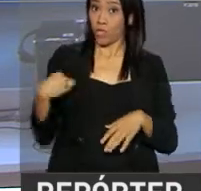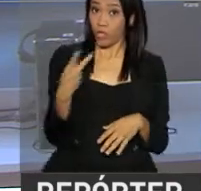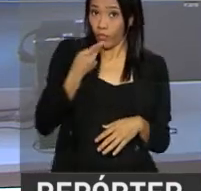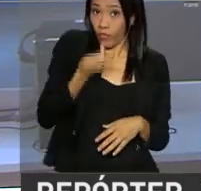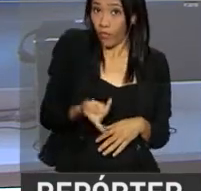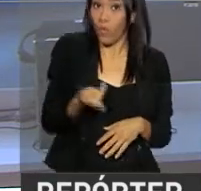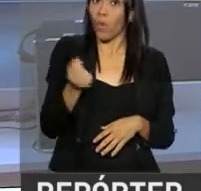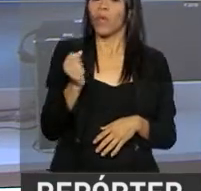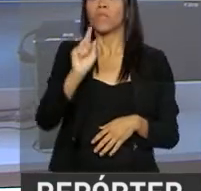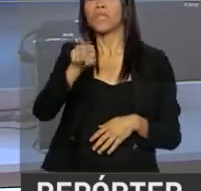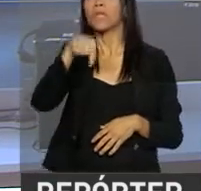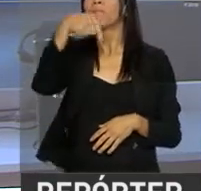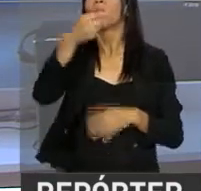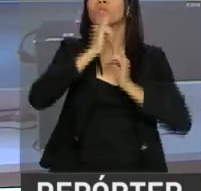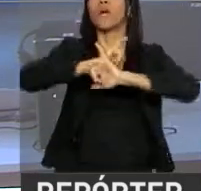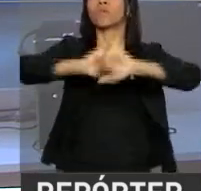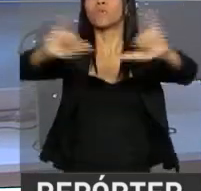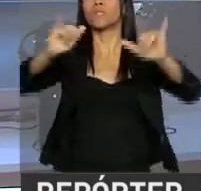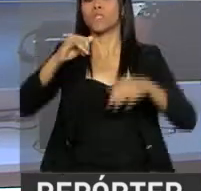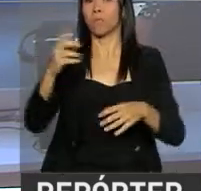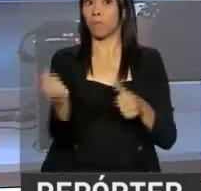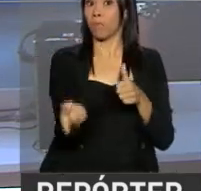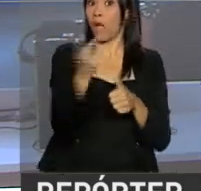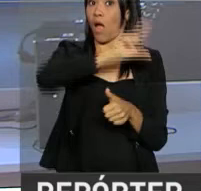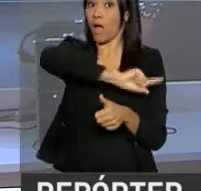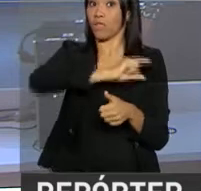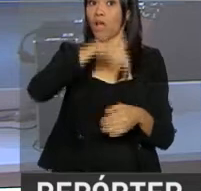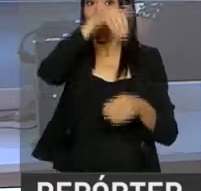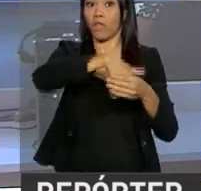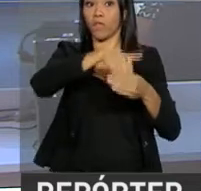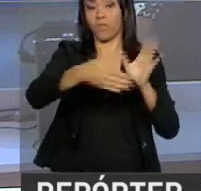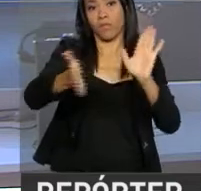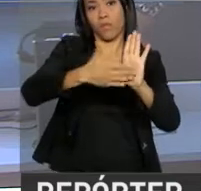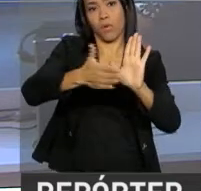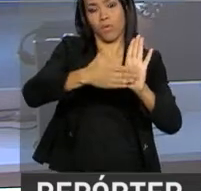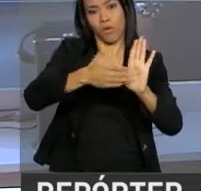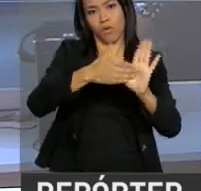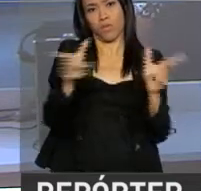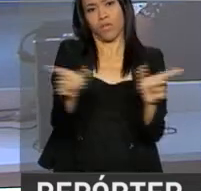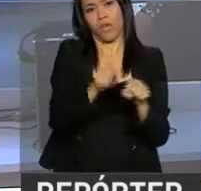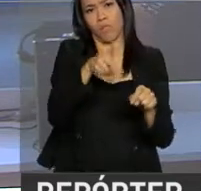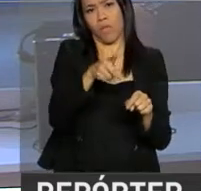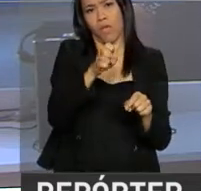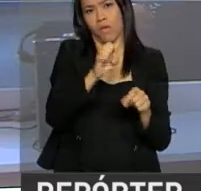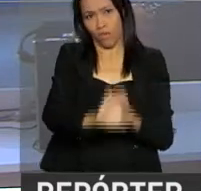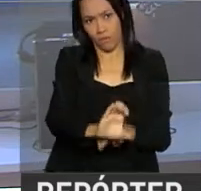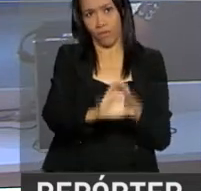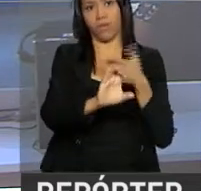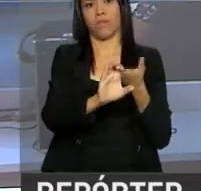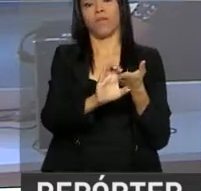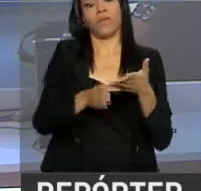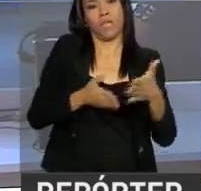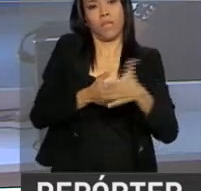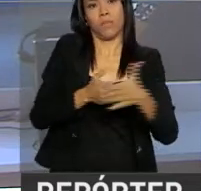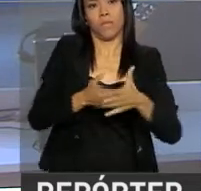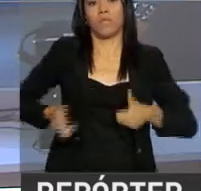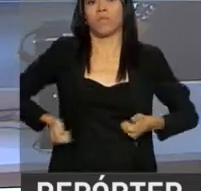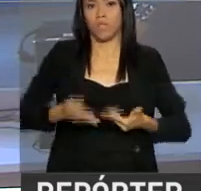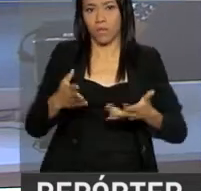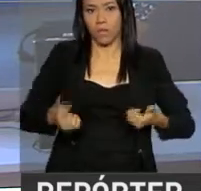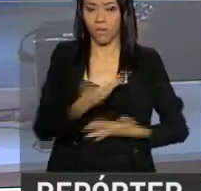feito após a aprovação em segundo turno da proposta de emenda à constituição que limita o crescimento dos gastos